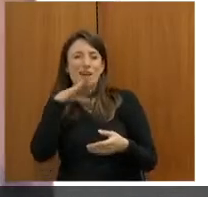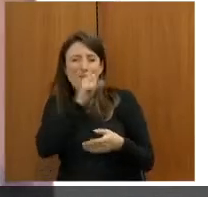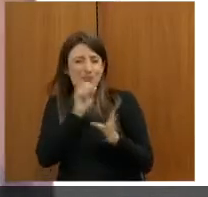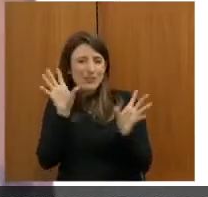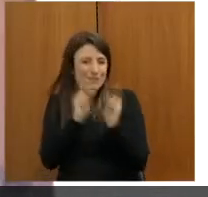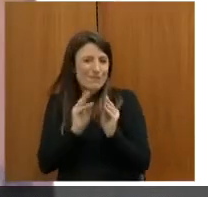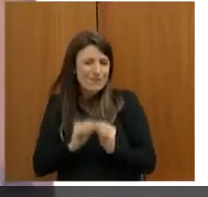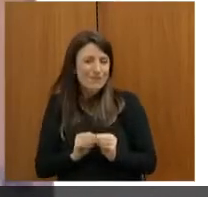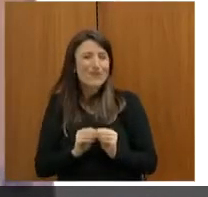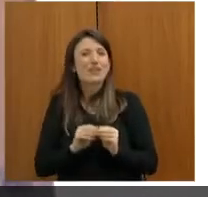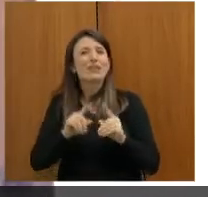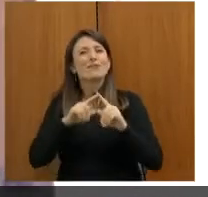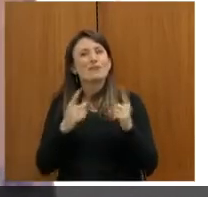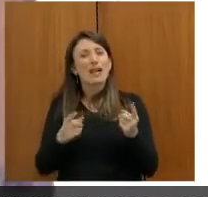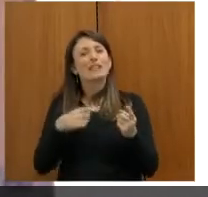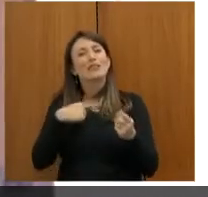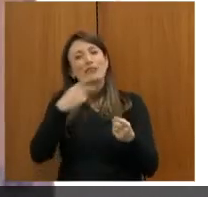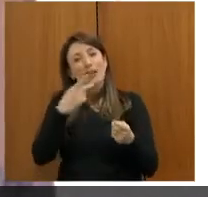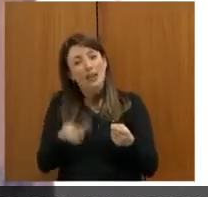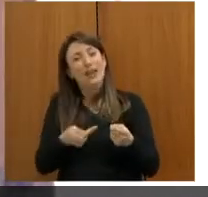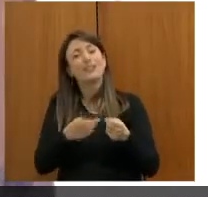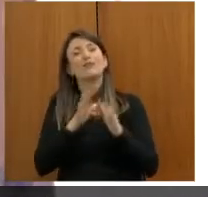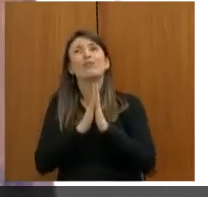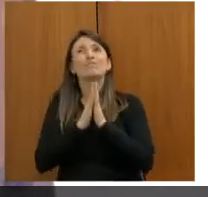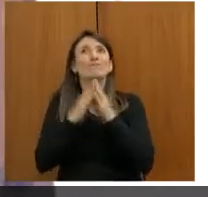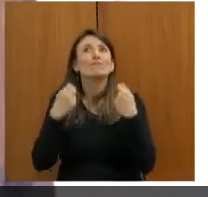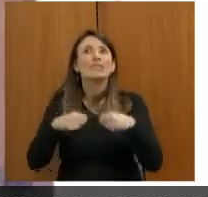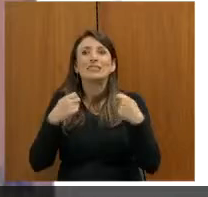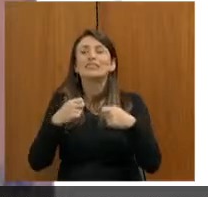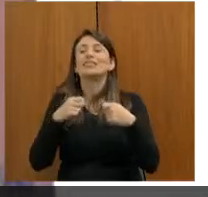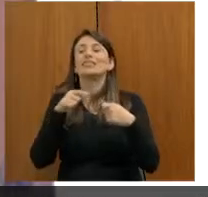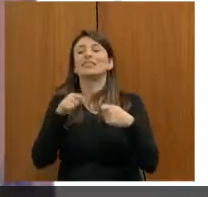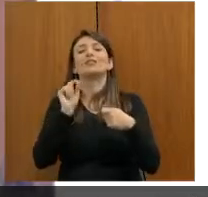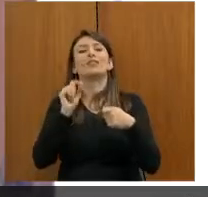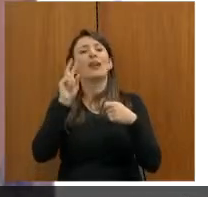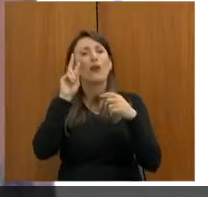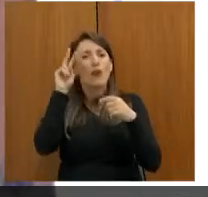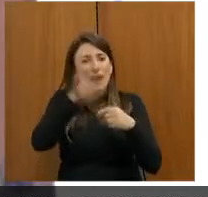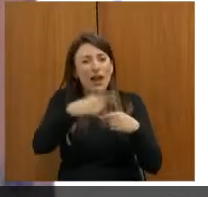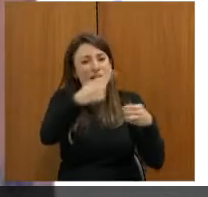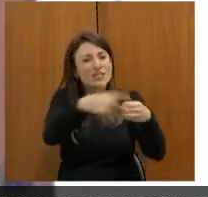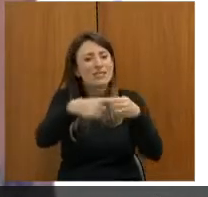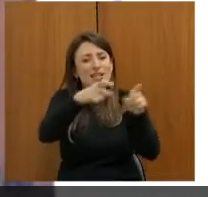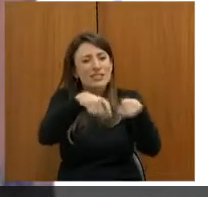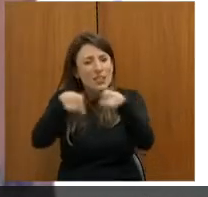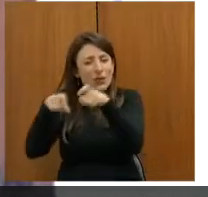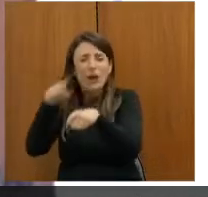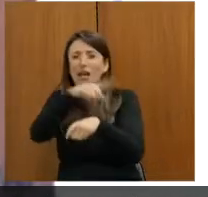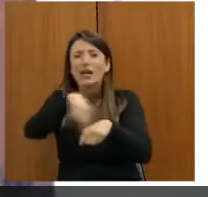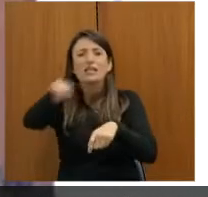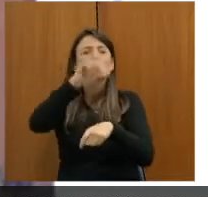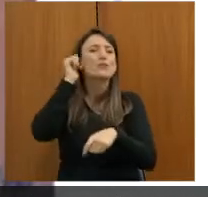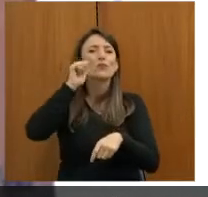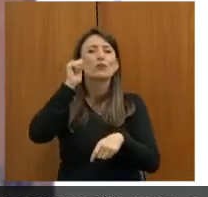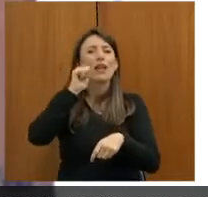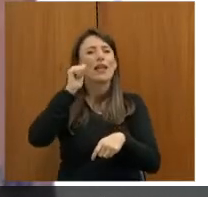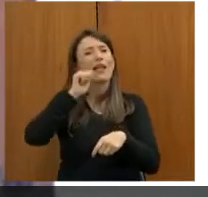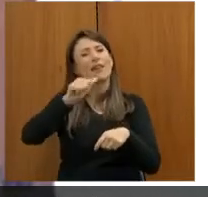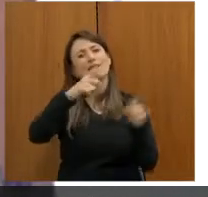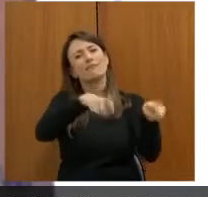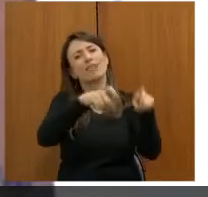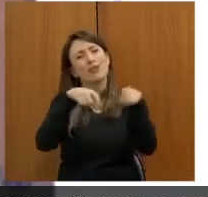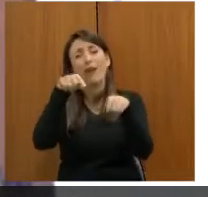esse clamor mesmo né da Necessidade a gente olhar para o interior da gente pensar que essas mulheres no interior Elas têm muito menos